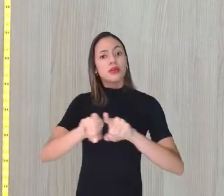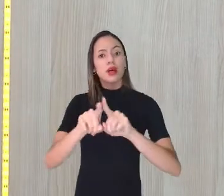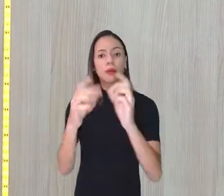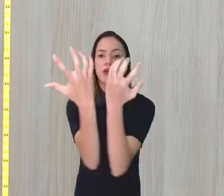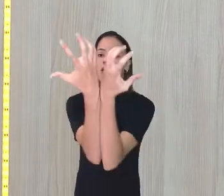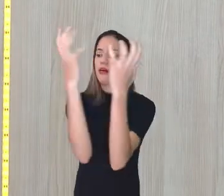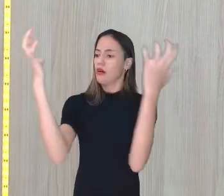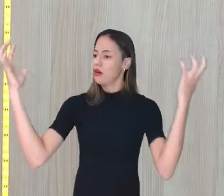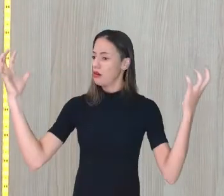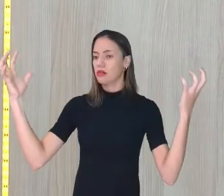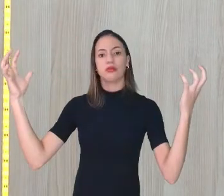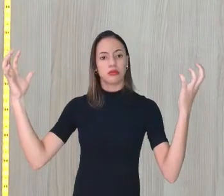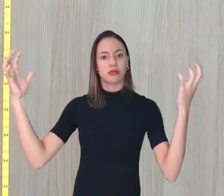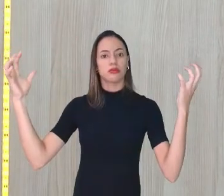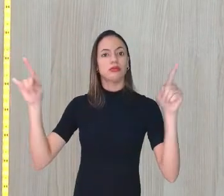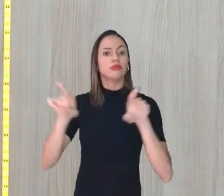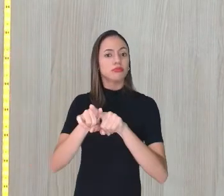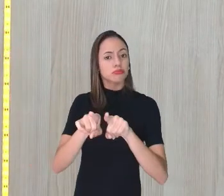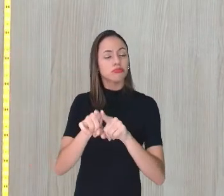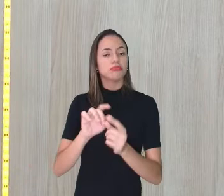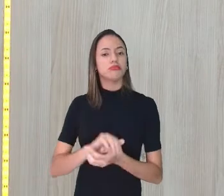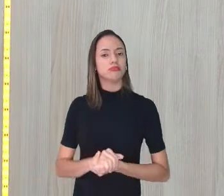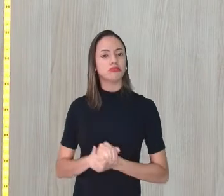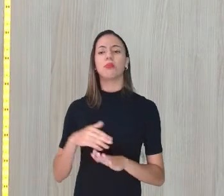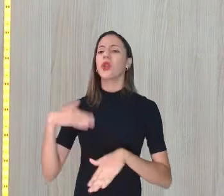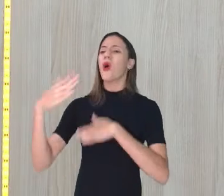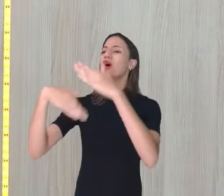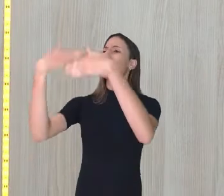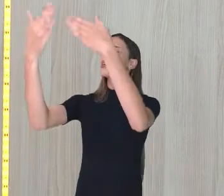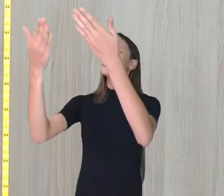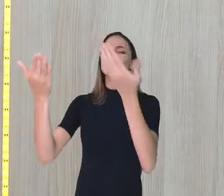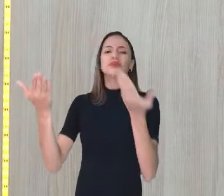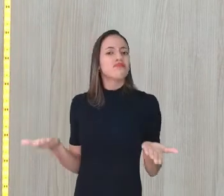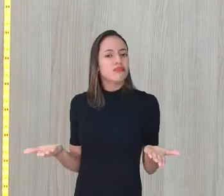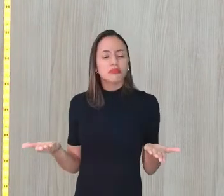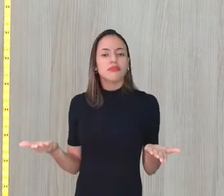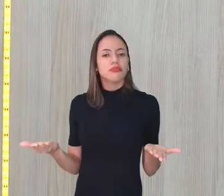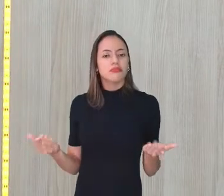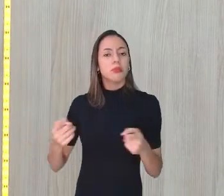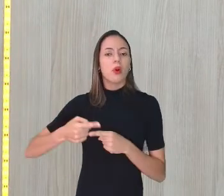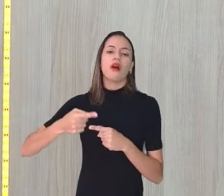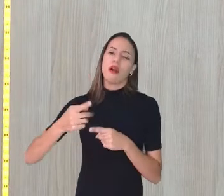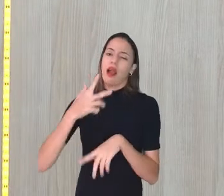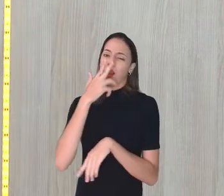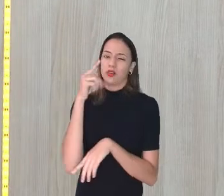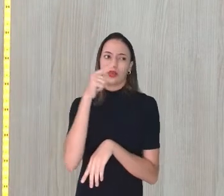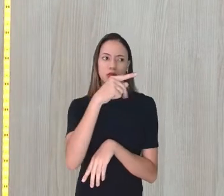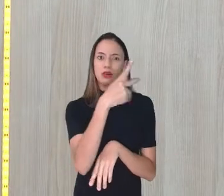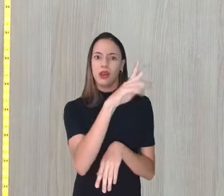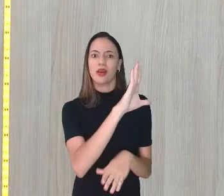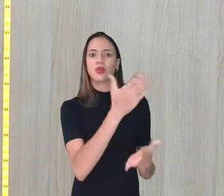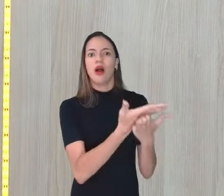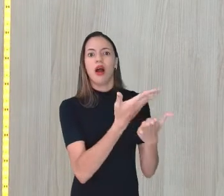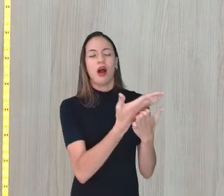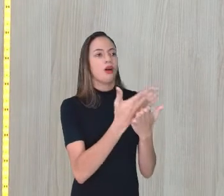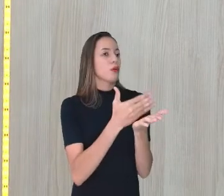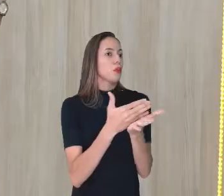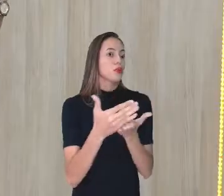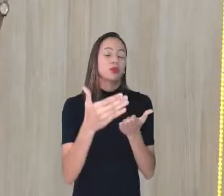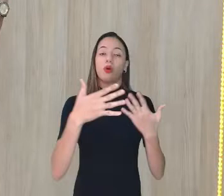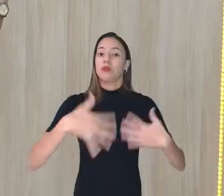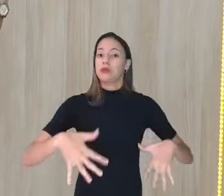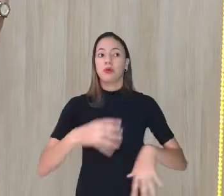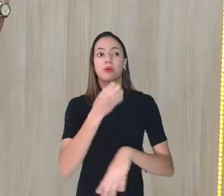natureza humana também. Então, que progresso é esse? Então, acho que já começou bem, viu, Não professora foi? Carol, com essa Já